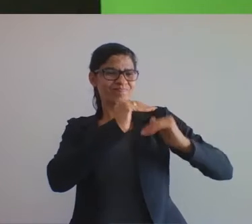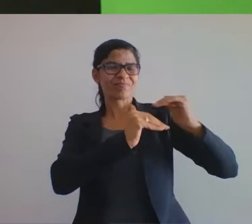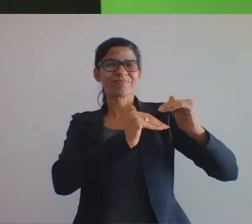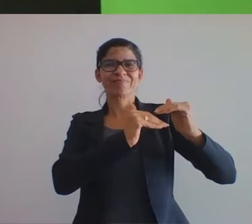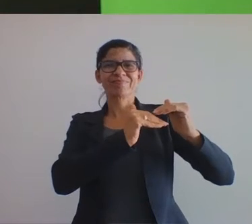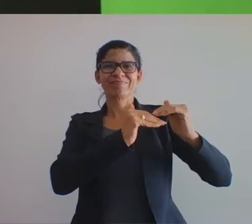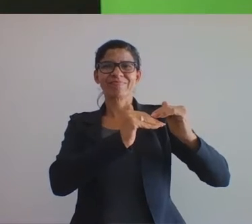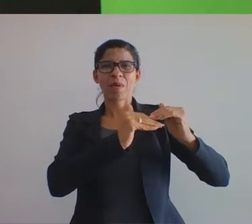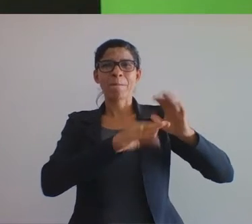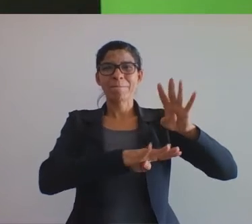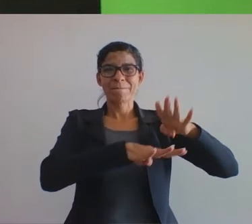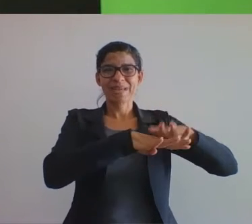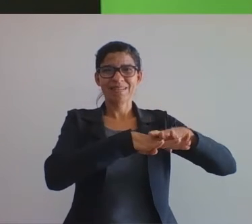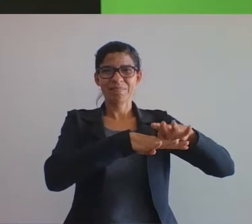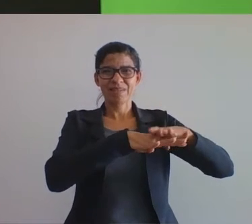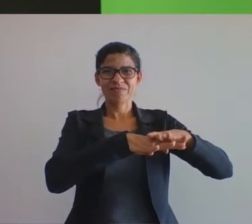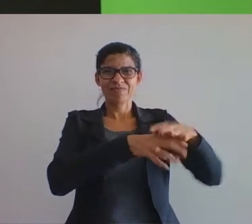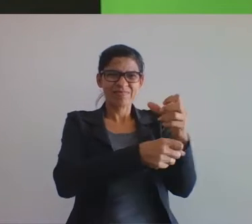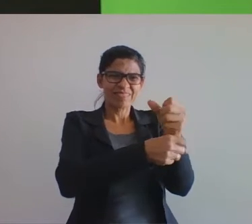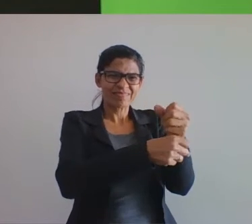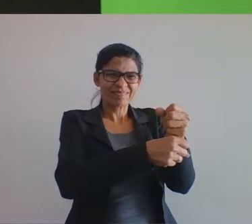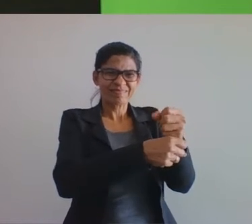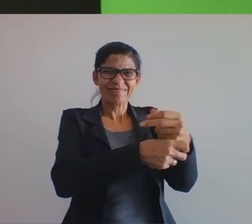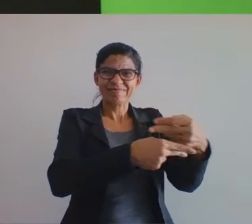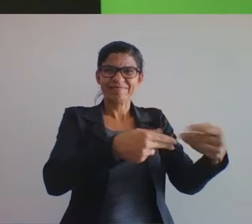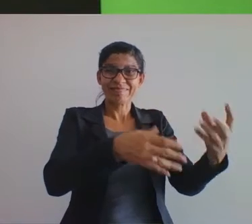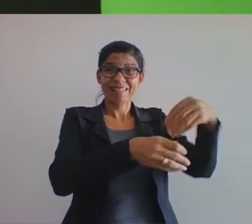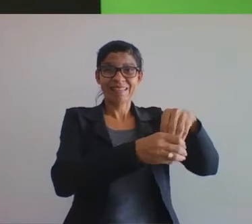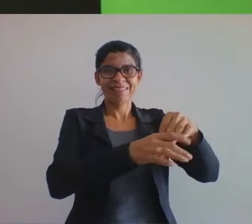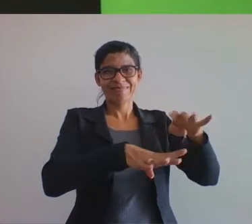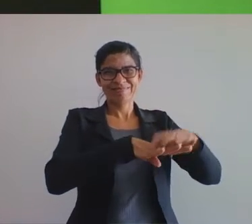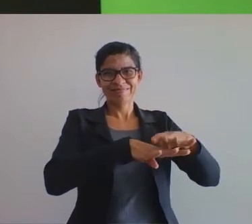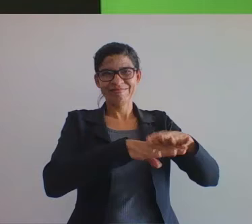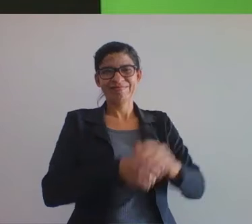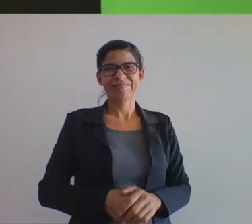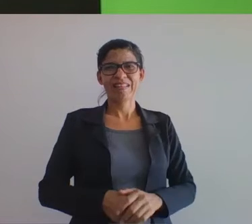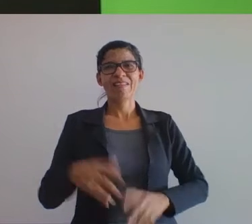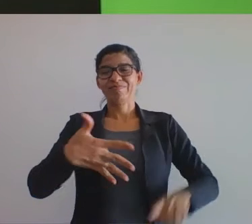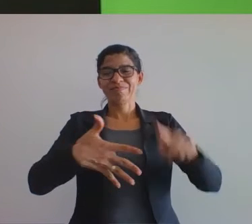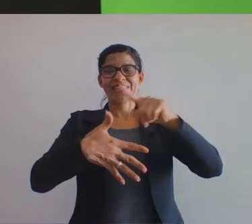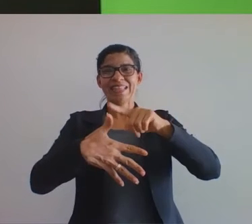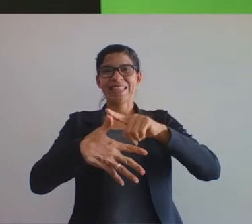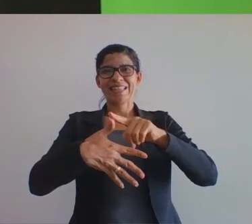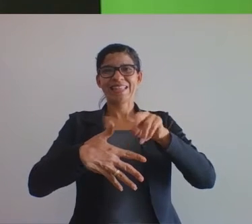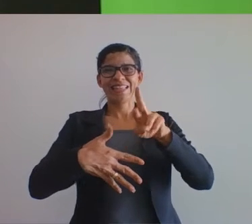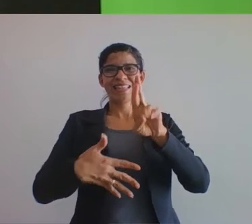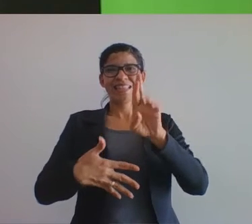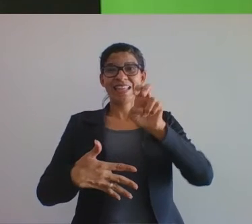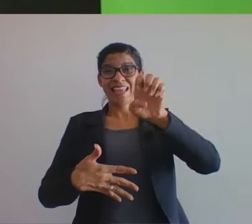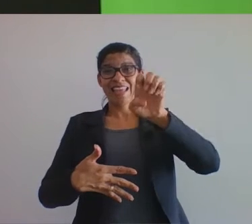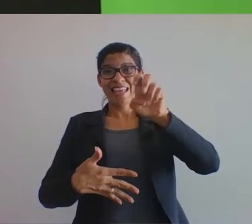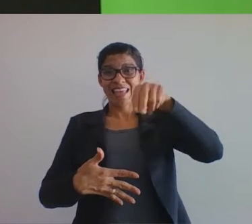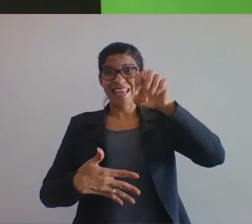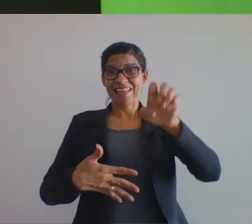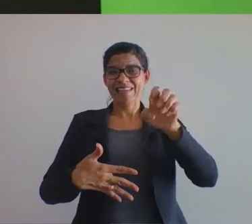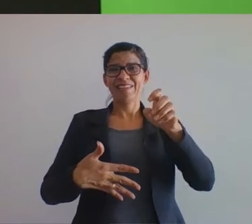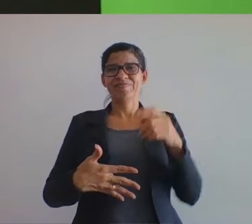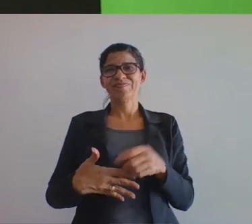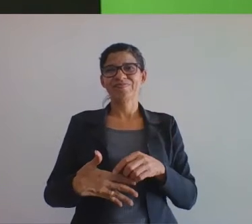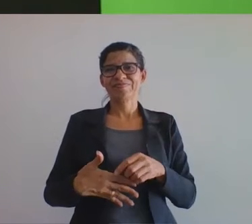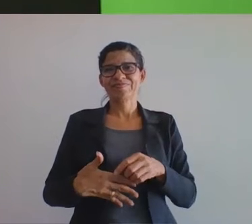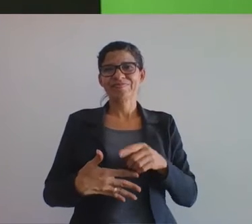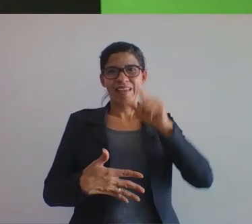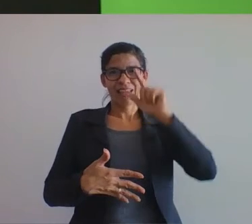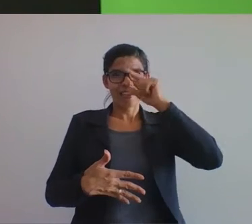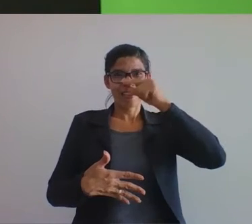Os principais racionalistas foram René Descartes, Spinoza, Leibniz.